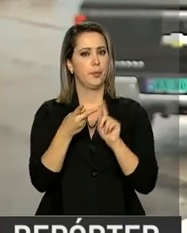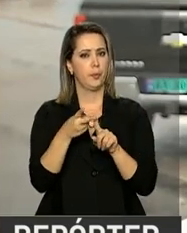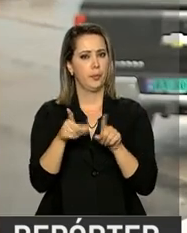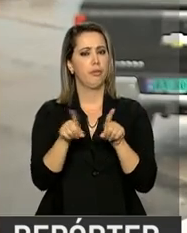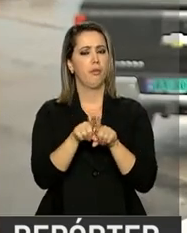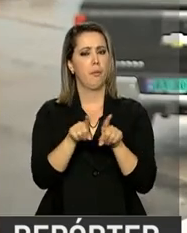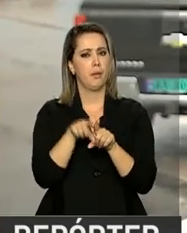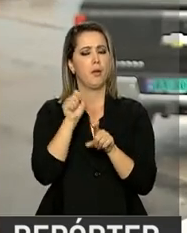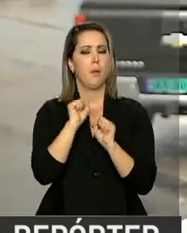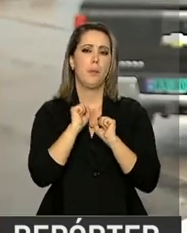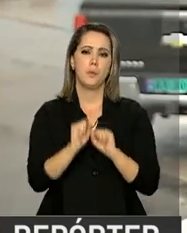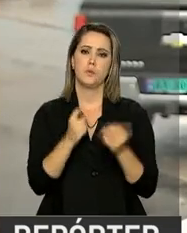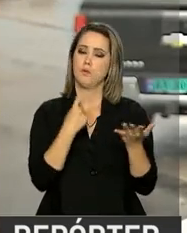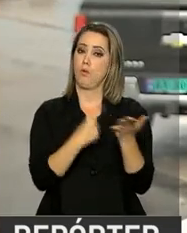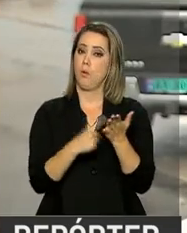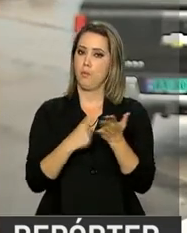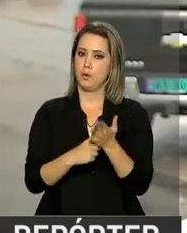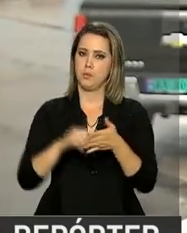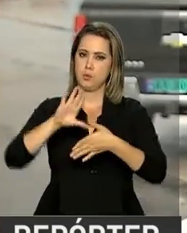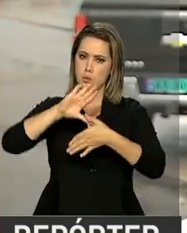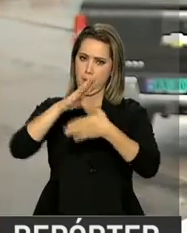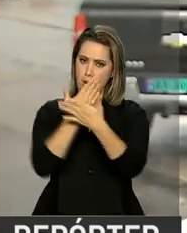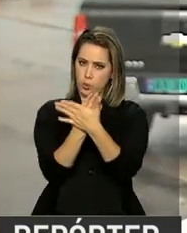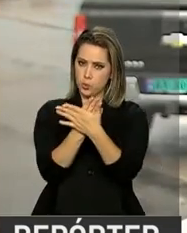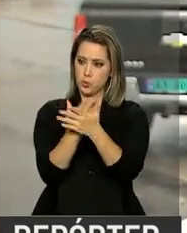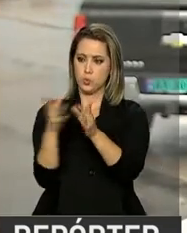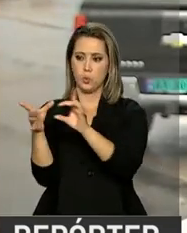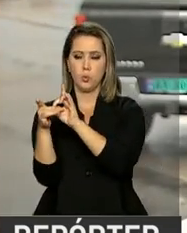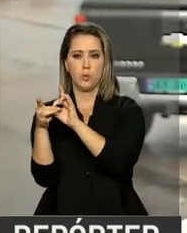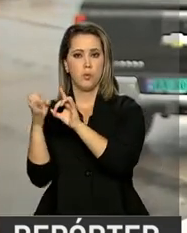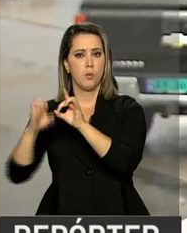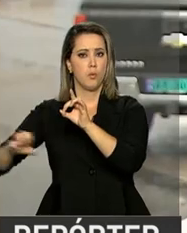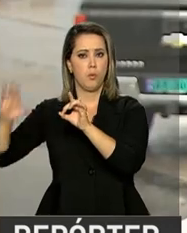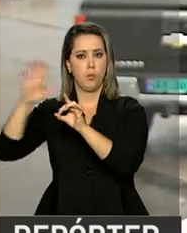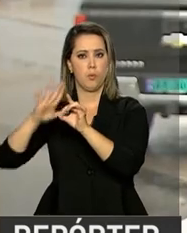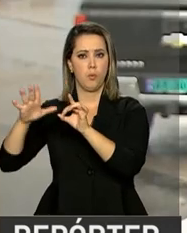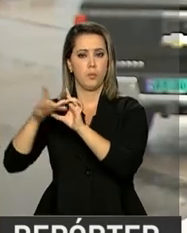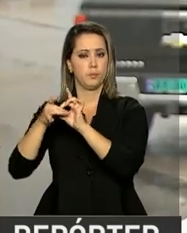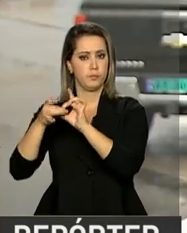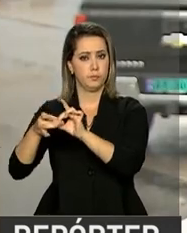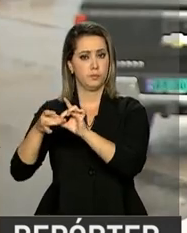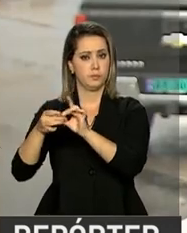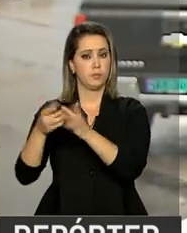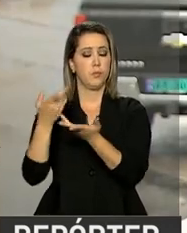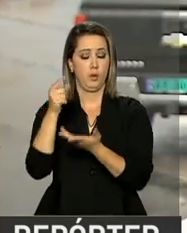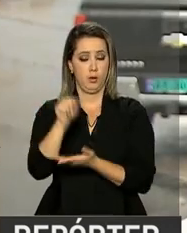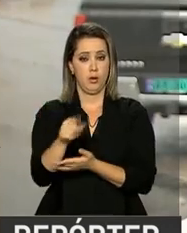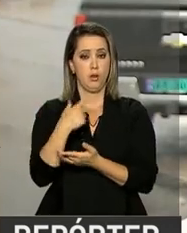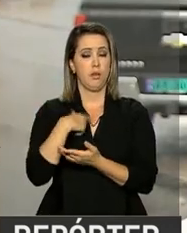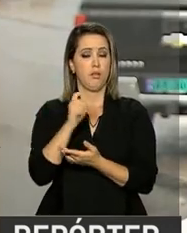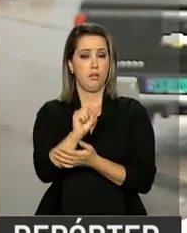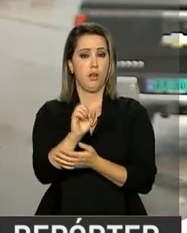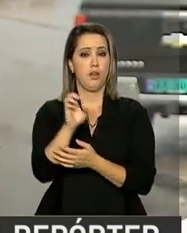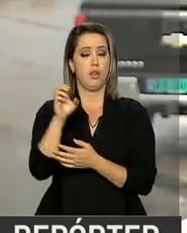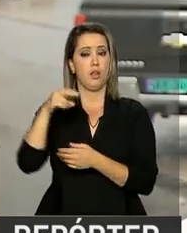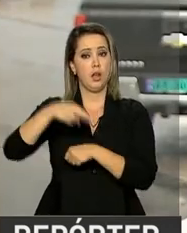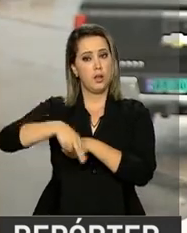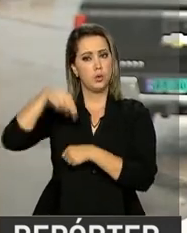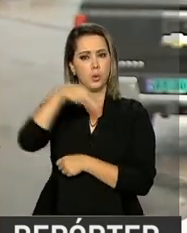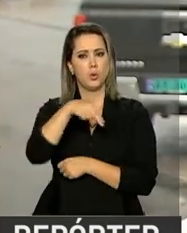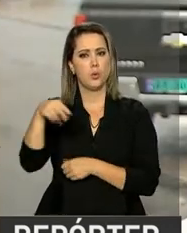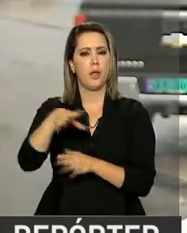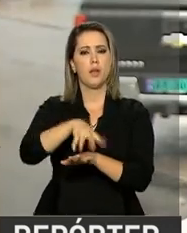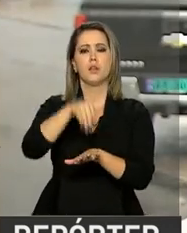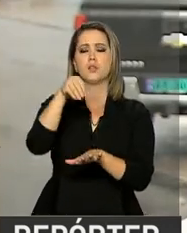inclusive um possível acordo entre o Mercosul e a Associação Europeia de Livre Comércio, que além da Noruega reúne